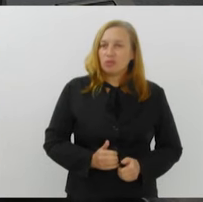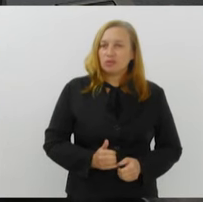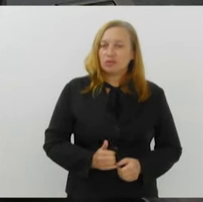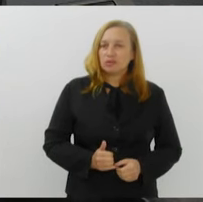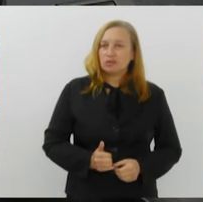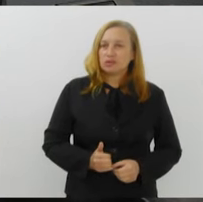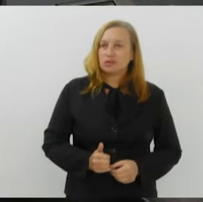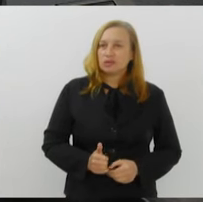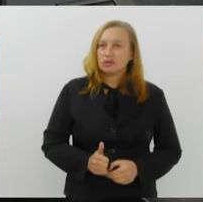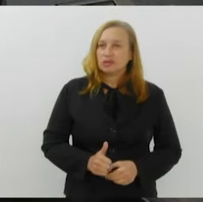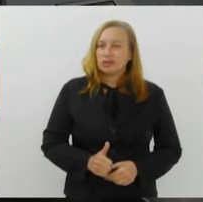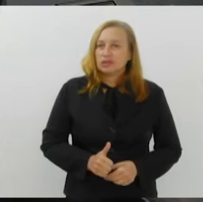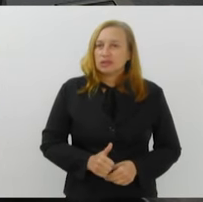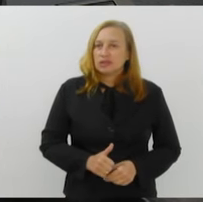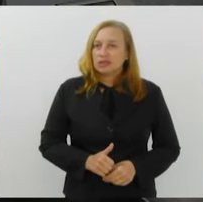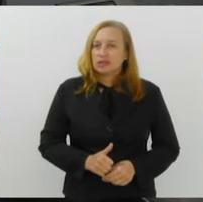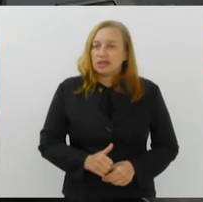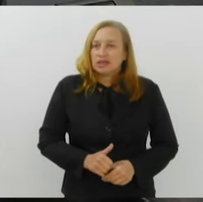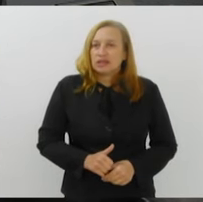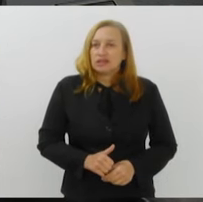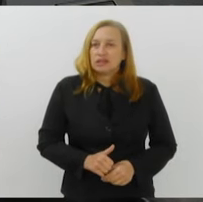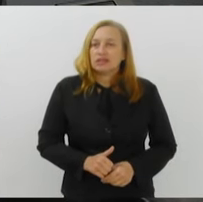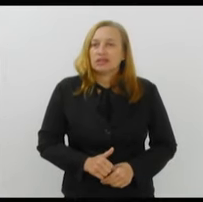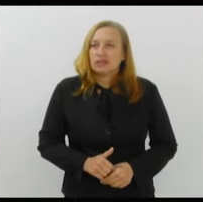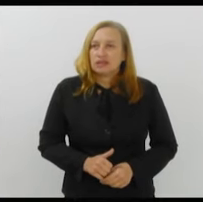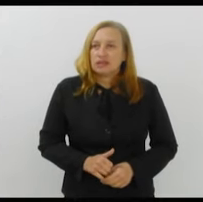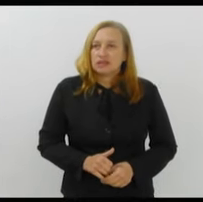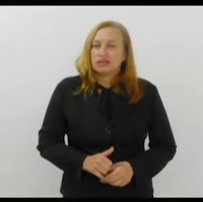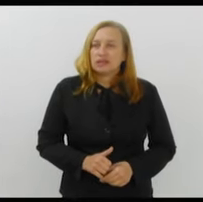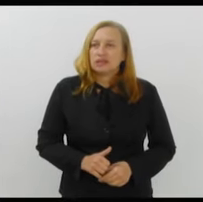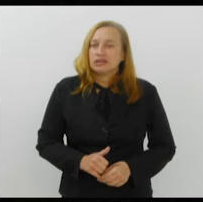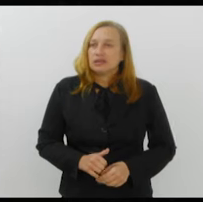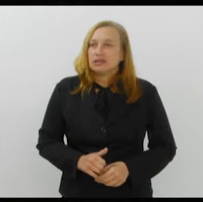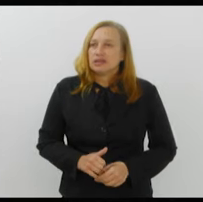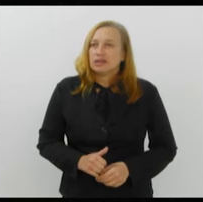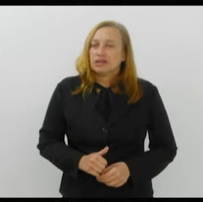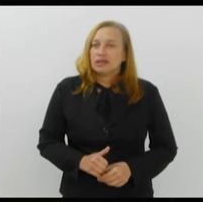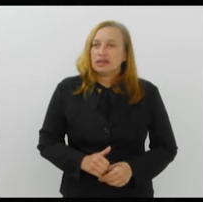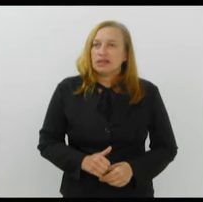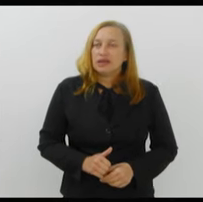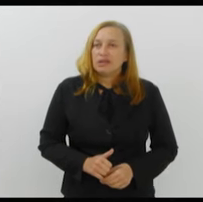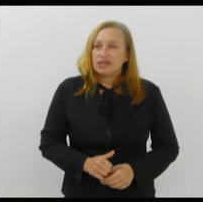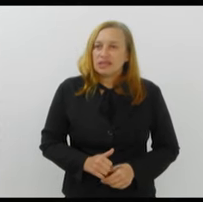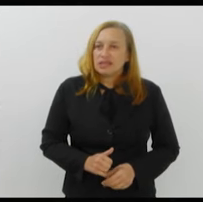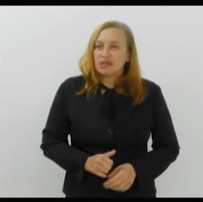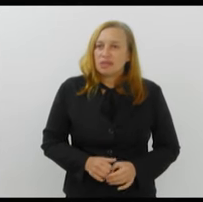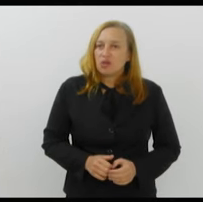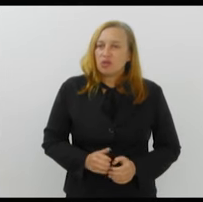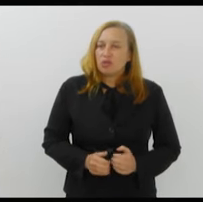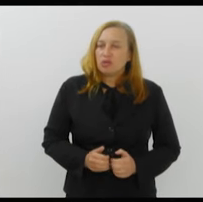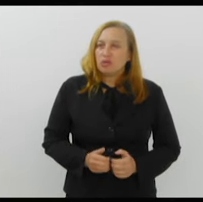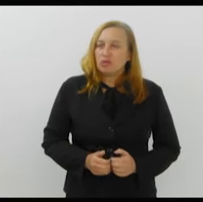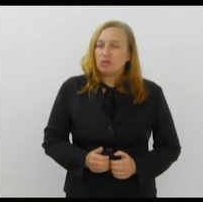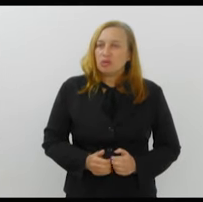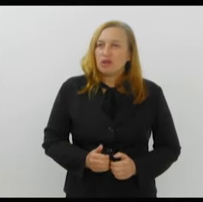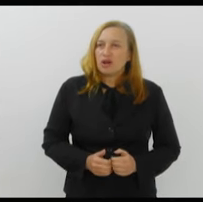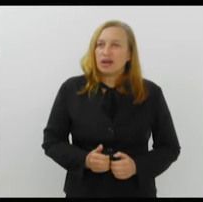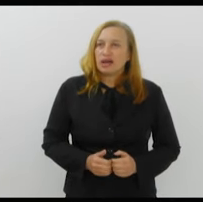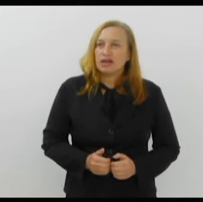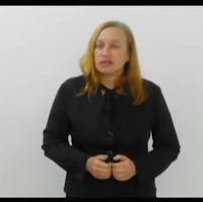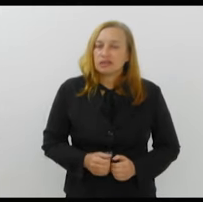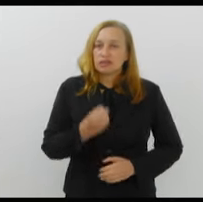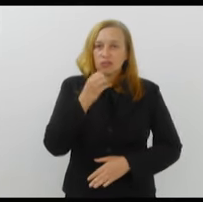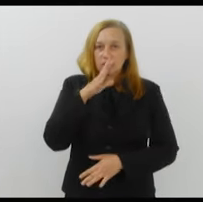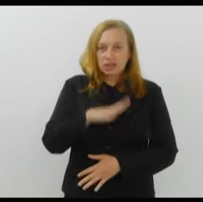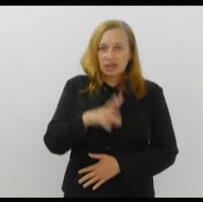Boa tarde, senhor presidente. Boa tarde a todas as pessoas que nos assistem. Eu não posso dizer que hoje seja uma boa